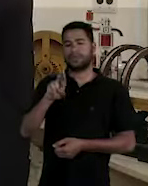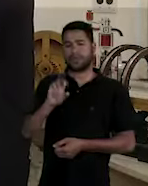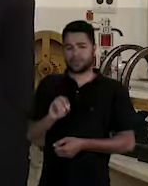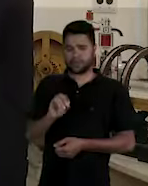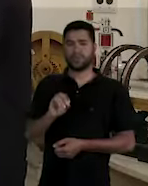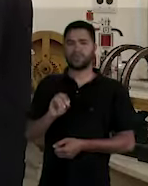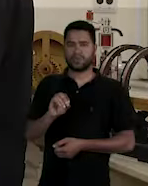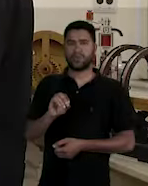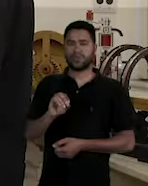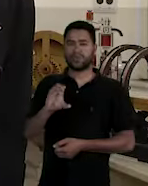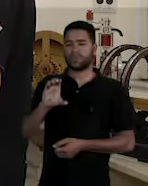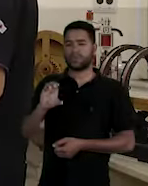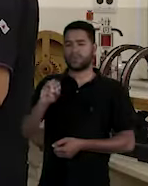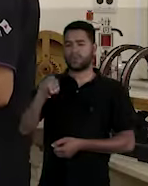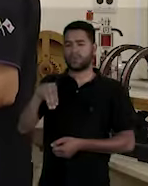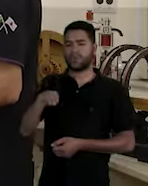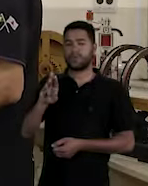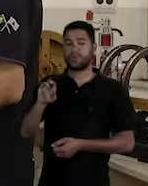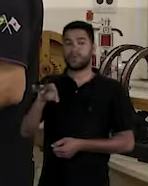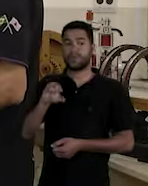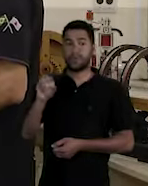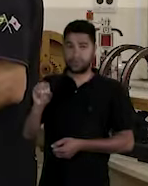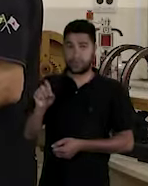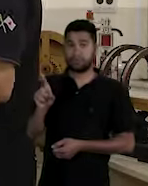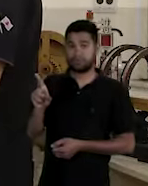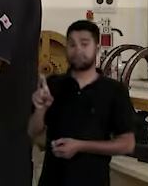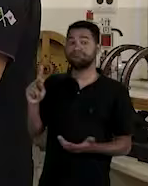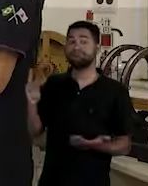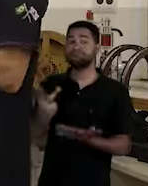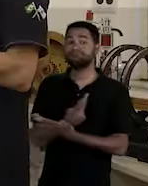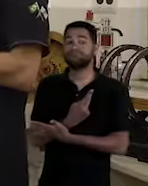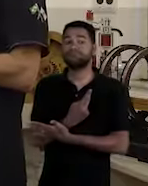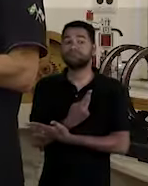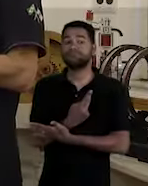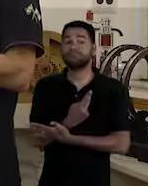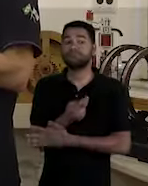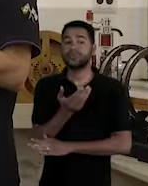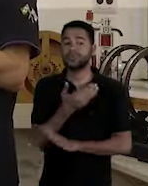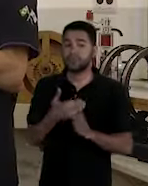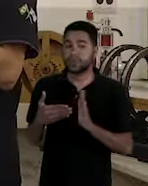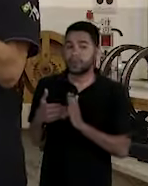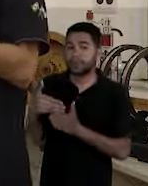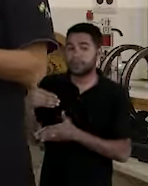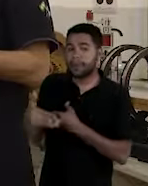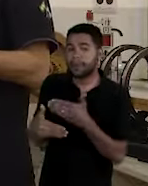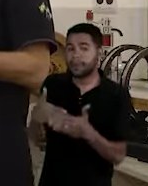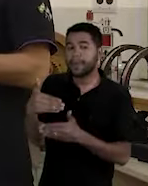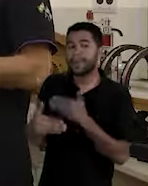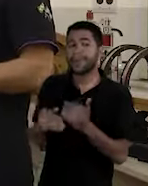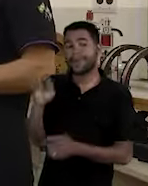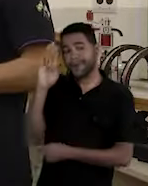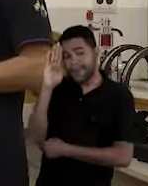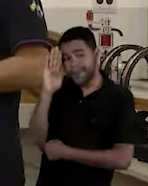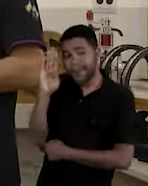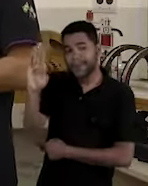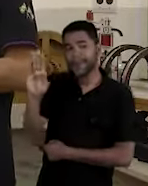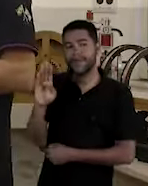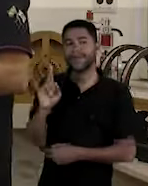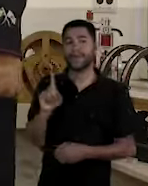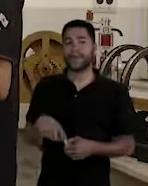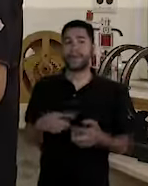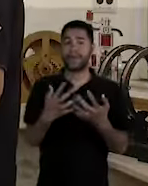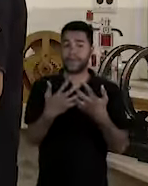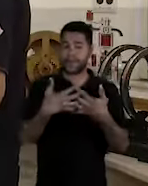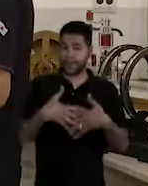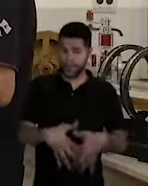Nesse ponto aqui, como você disse, é que ocorre todo o processo, o principal processo do motor